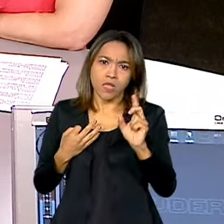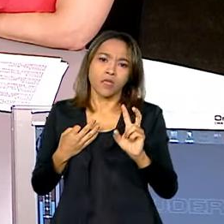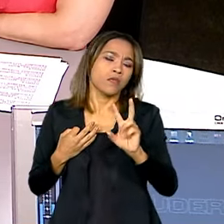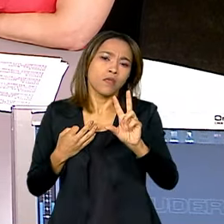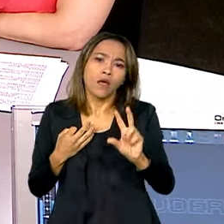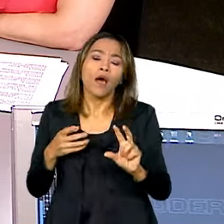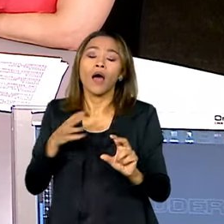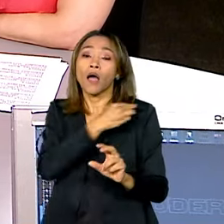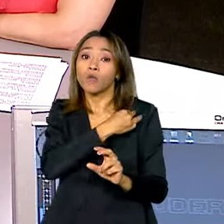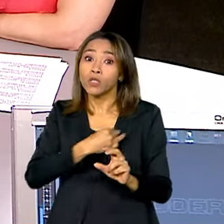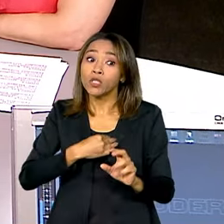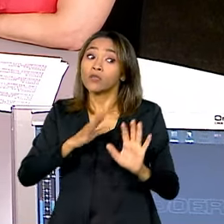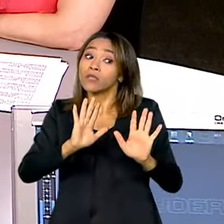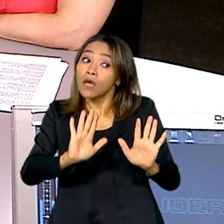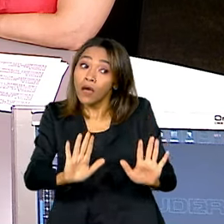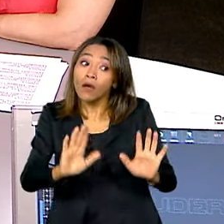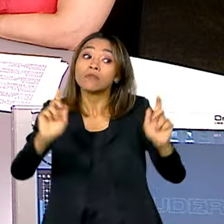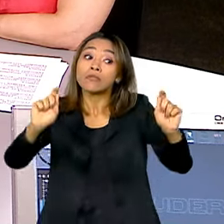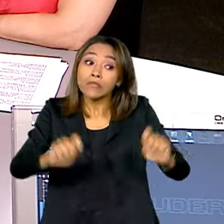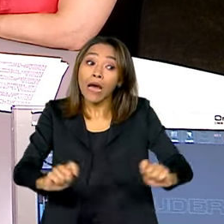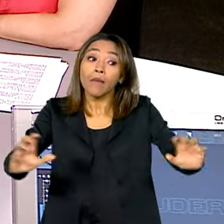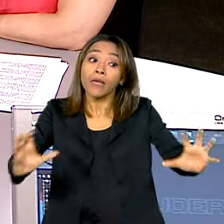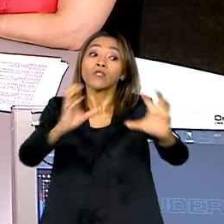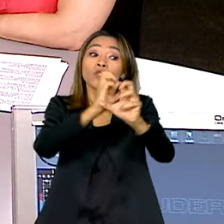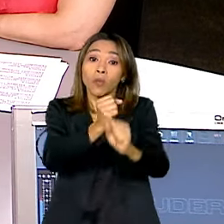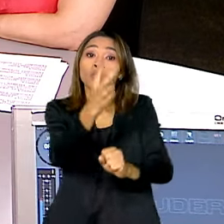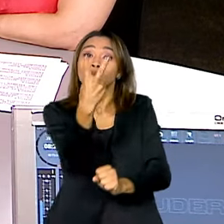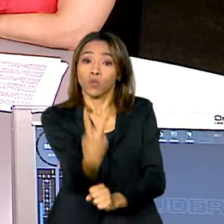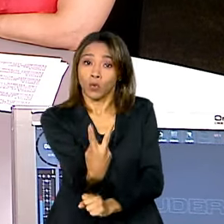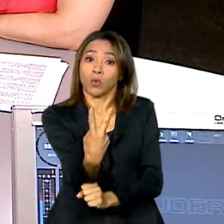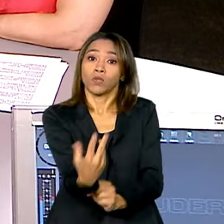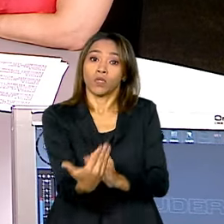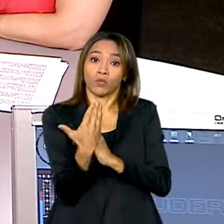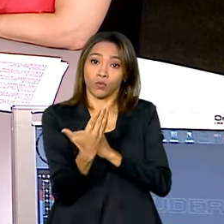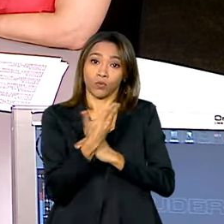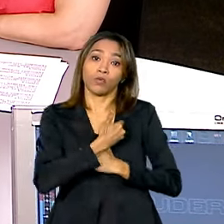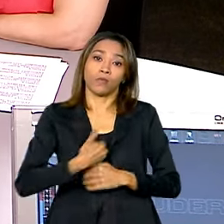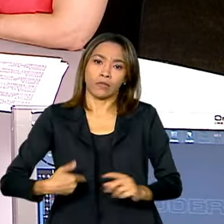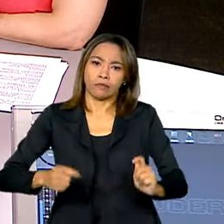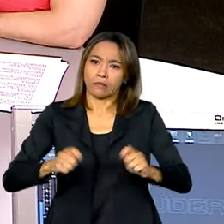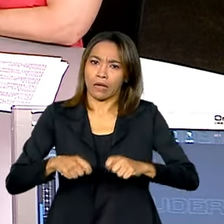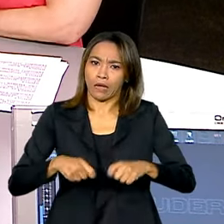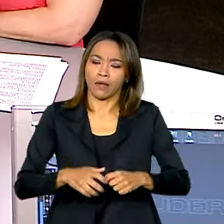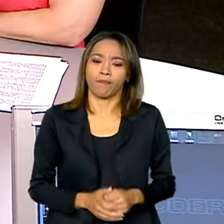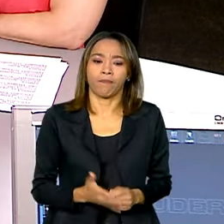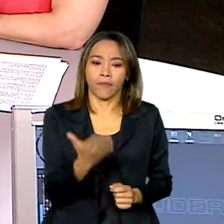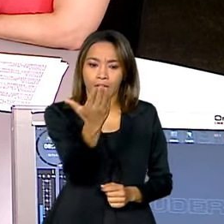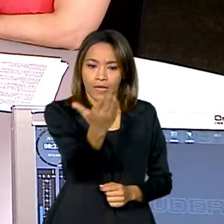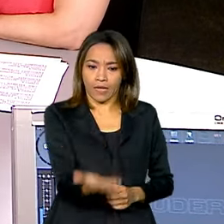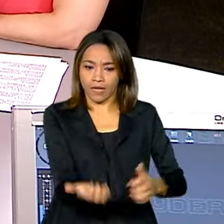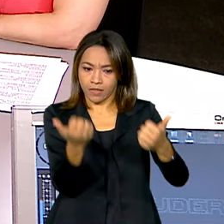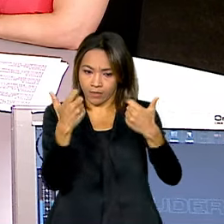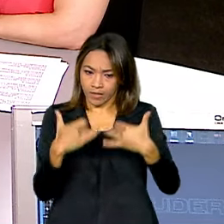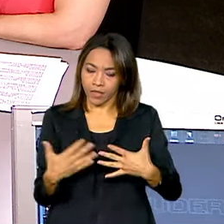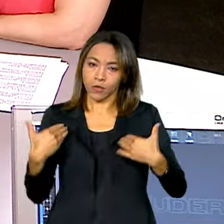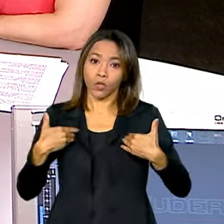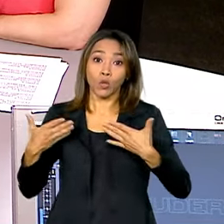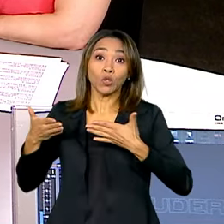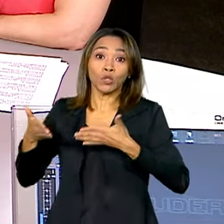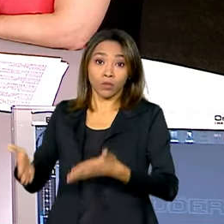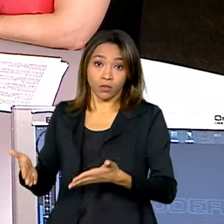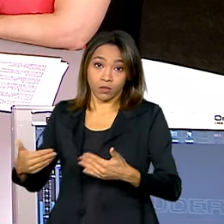janeiro os benefícios poderão ser acumulados. Queria que o senhor falasse um pouquinho pra gente sobre isso. Quando cheguei no Ministério da Pesca e Aquicultura, uma